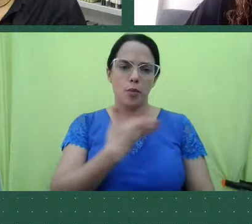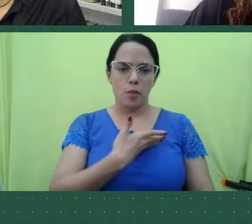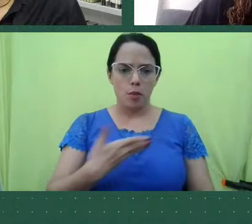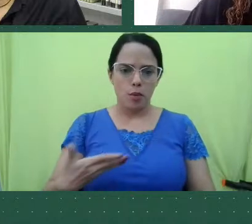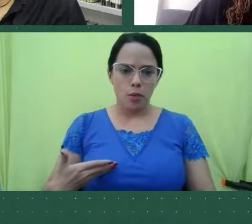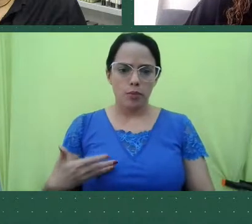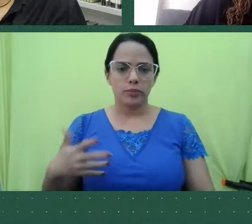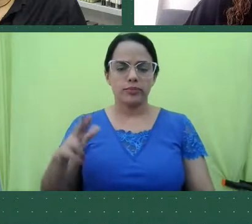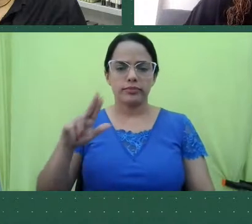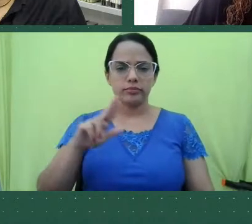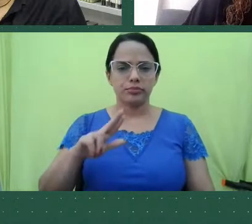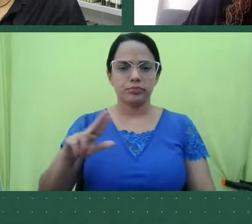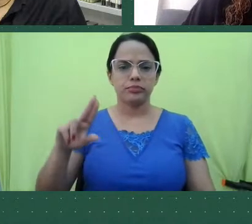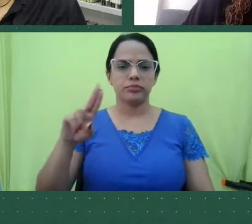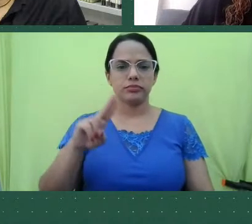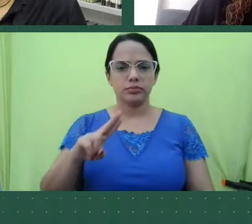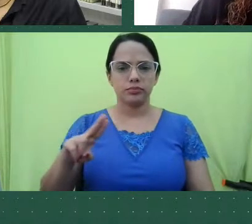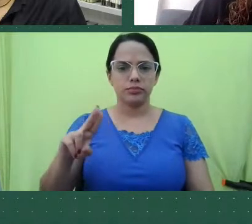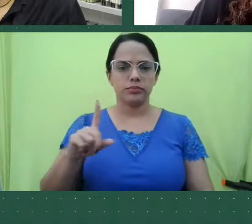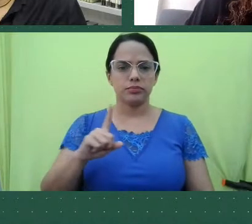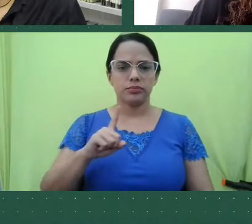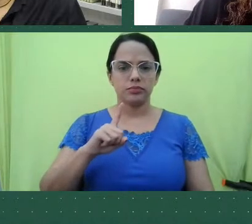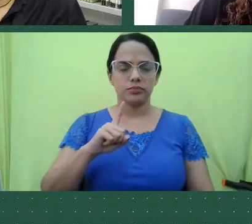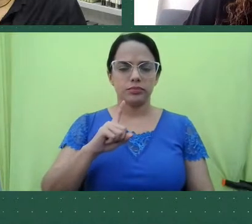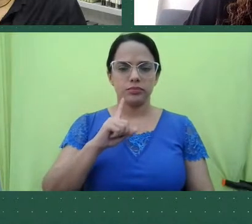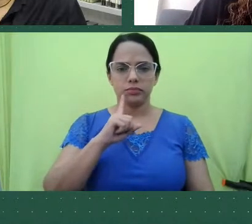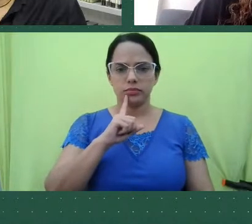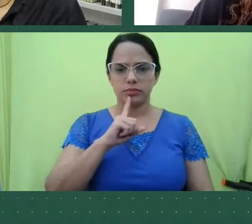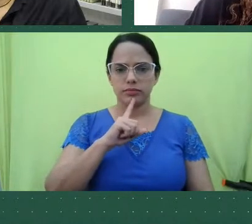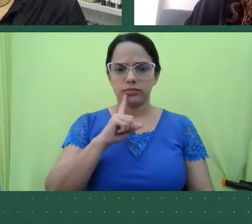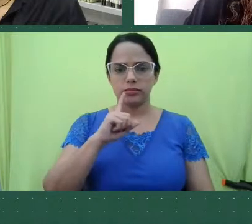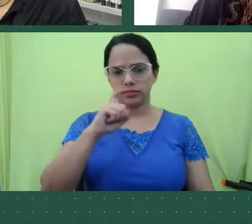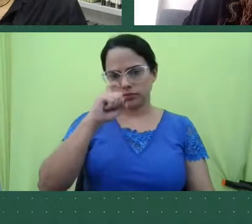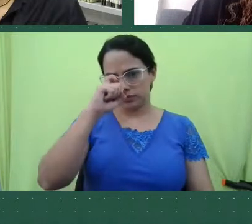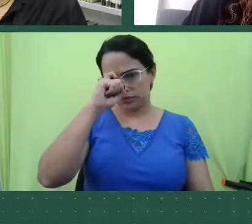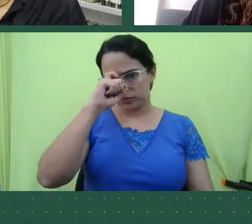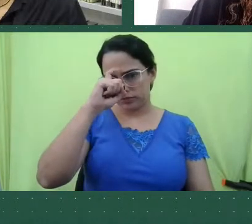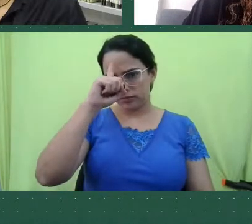sendo utilizado lá no, não só no hospital